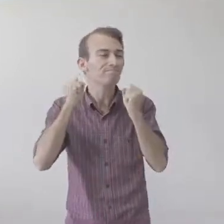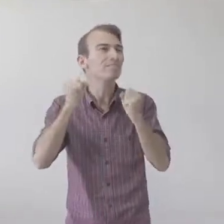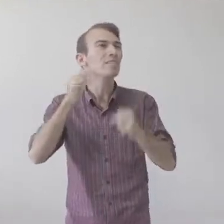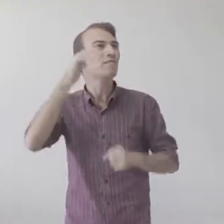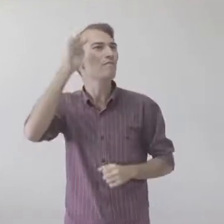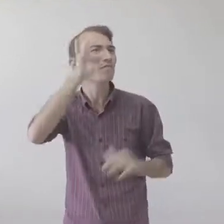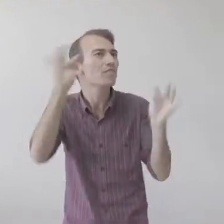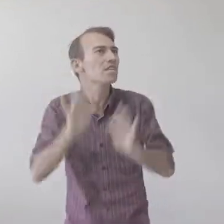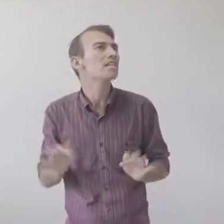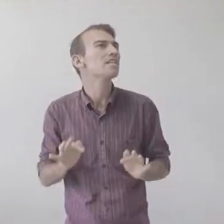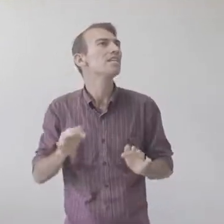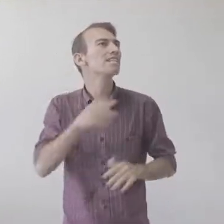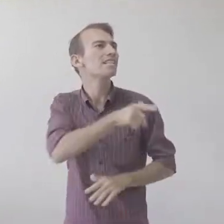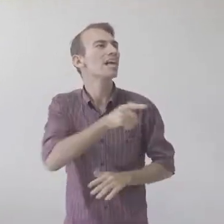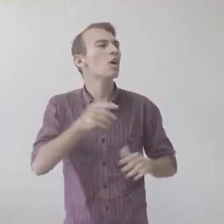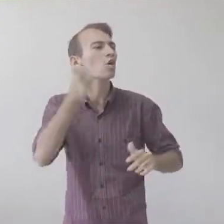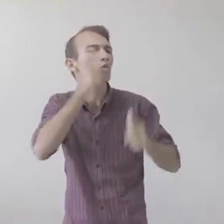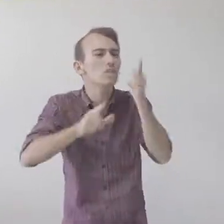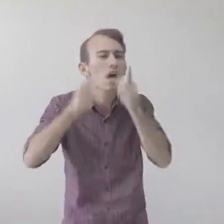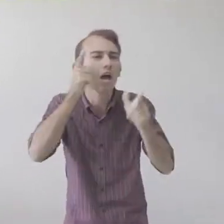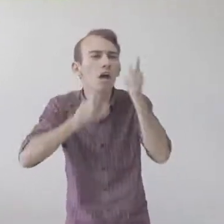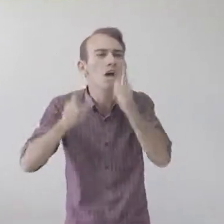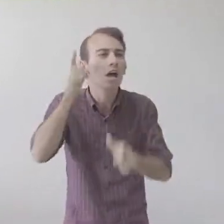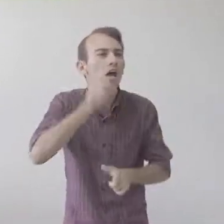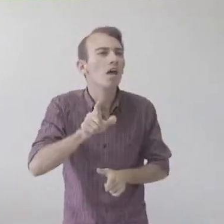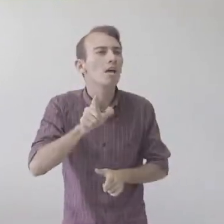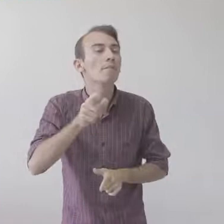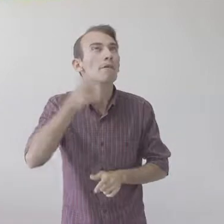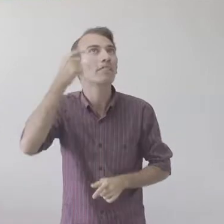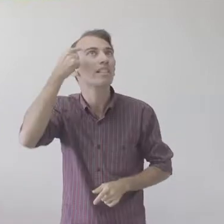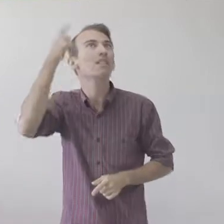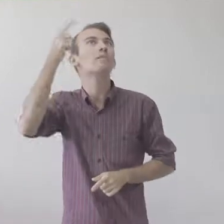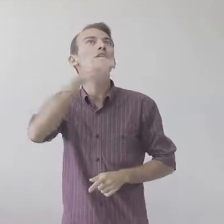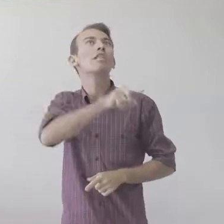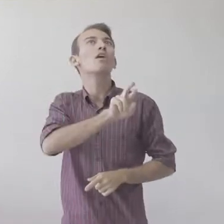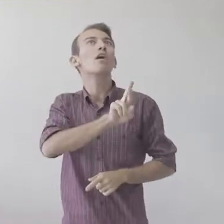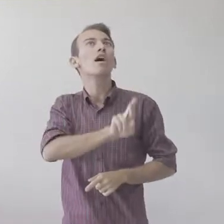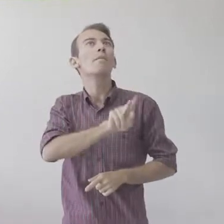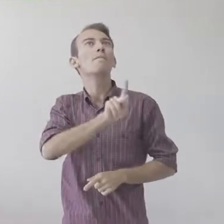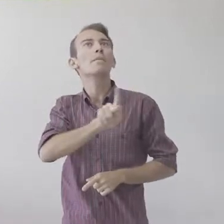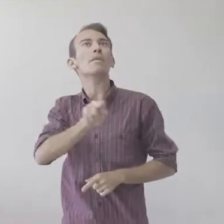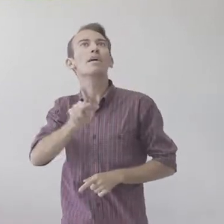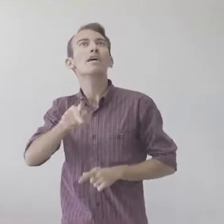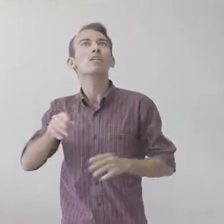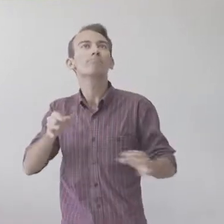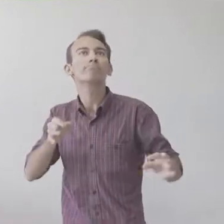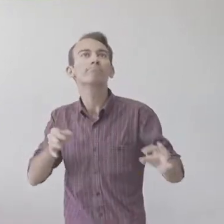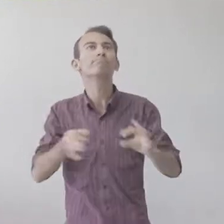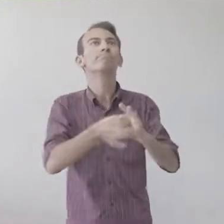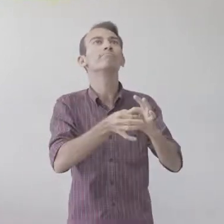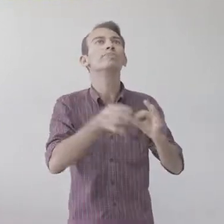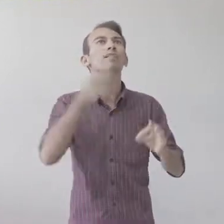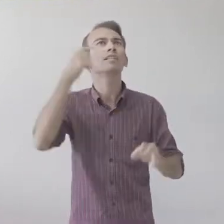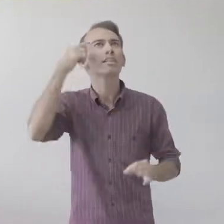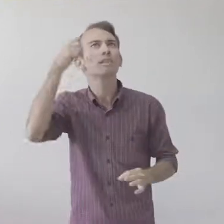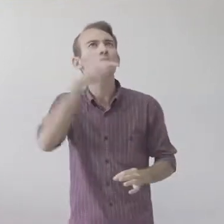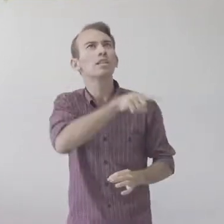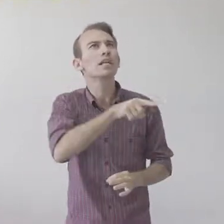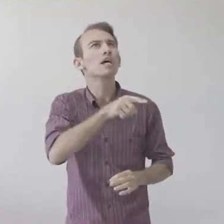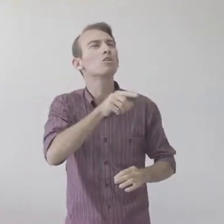em que as rppns passa a integrar o sistema nacional de unidades de conservação